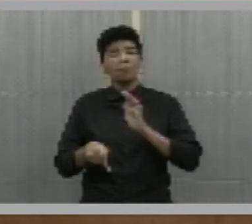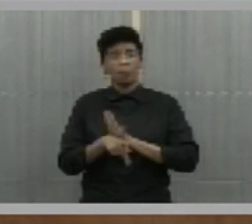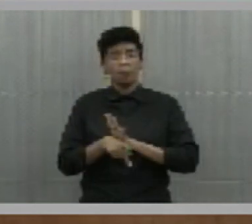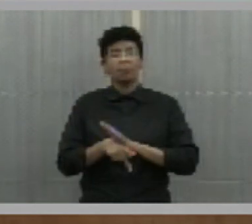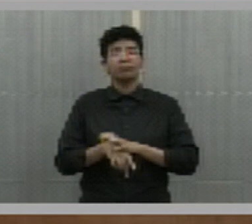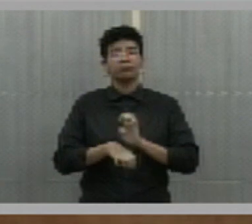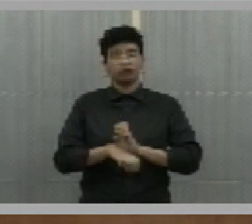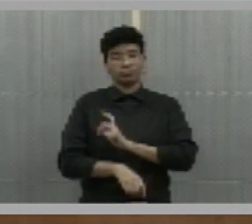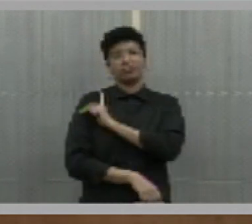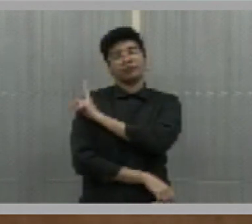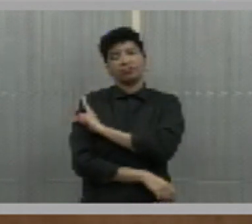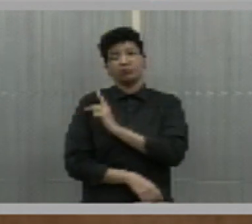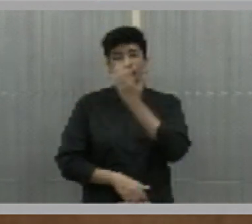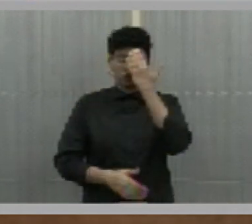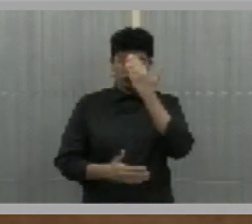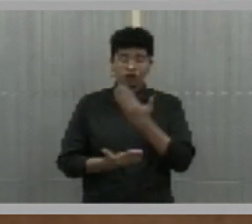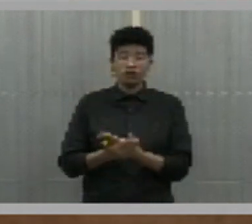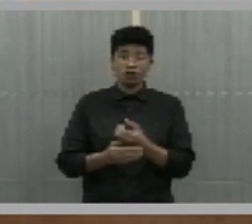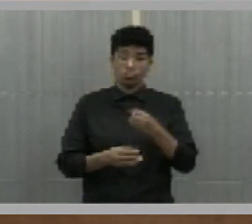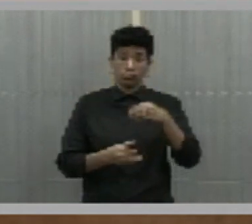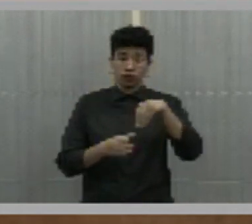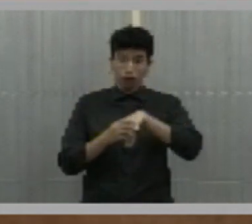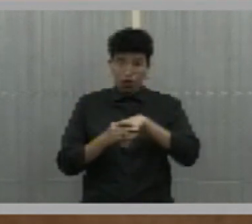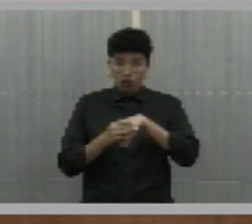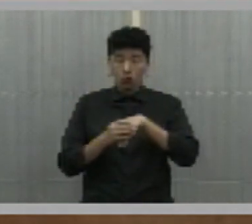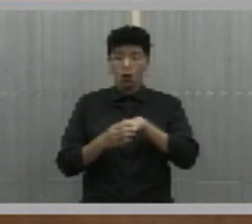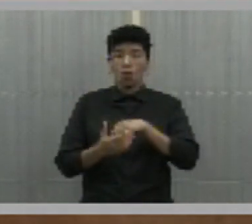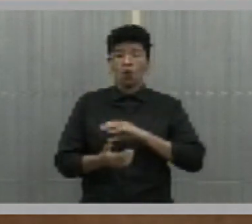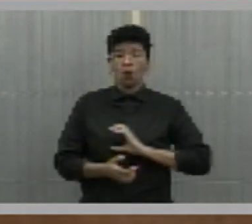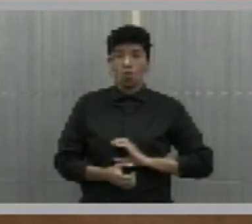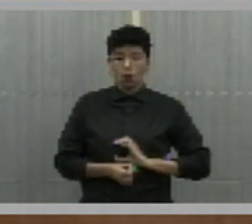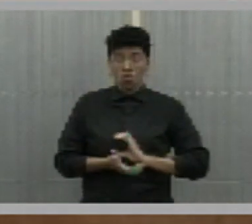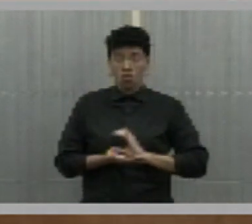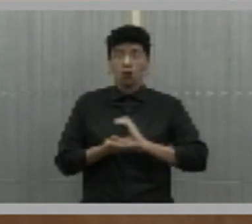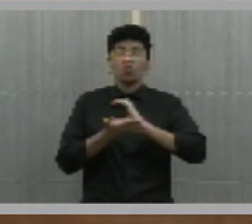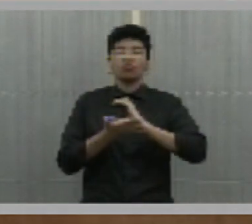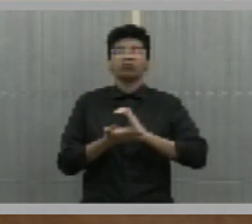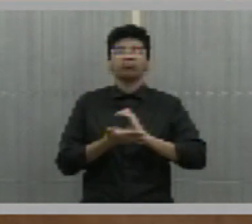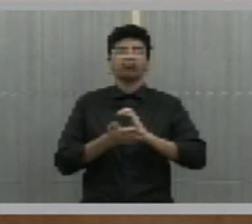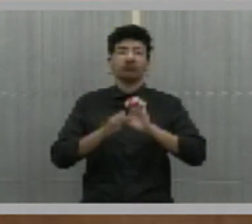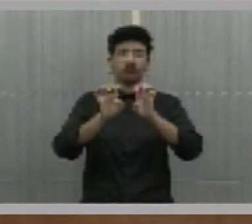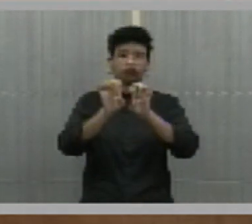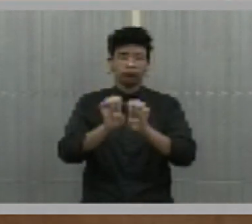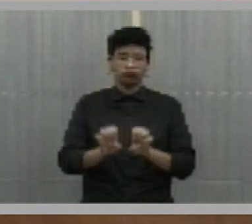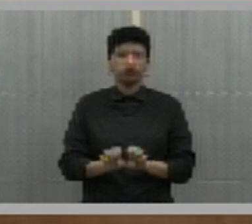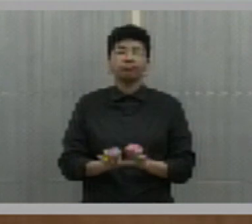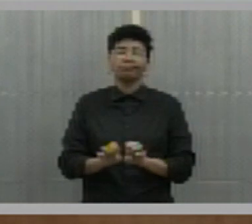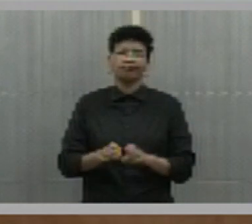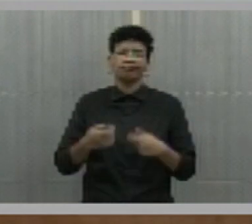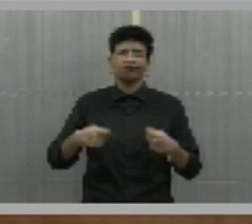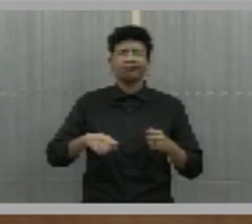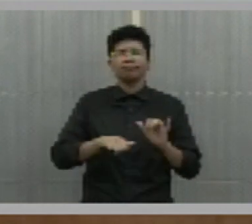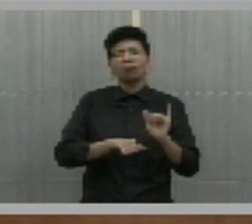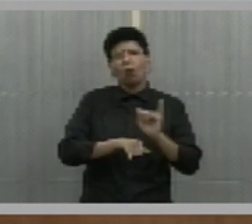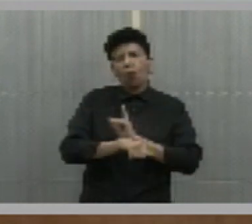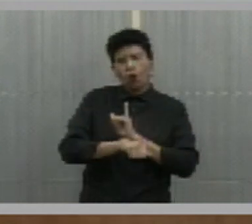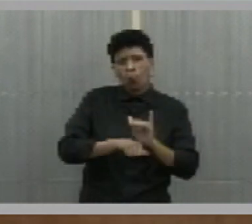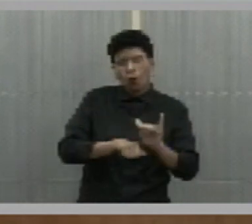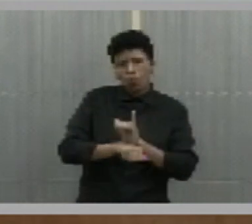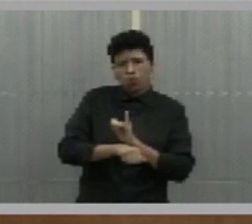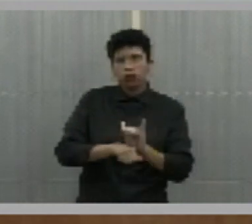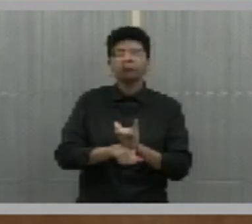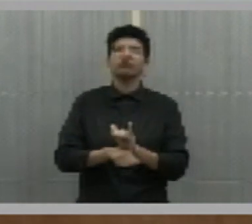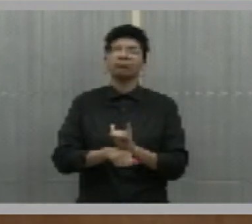Piauí. Então, acredito que dentro da Comissão de Infraestrutura, essa casa precisa se organizar, deputado